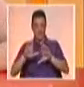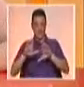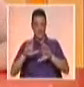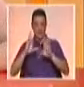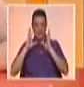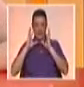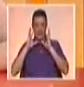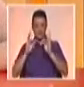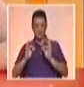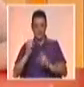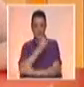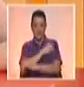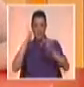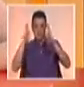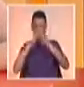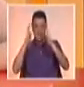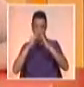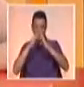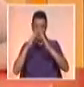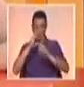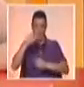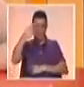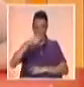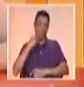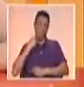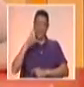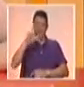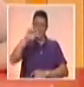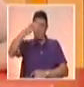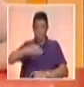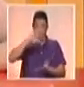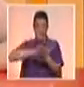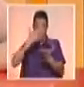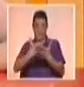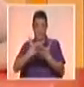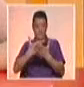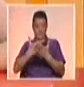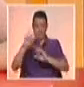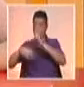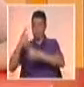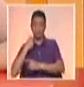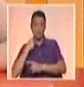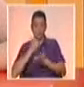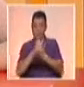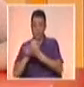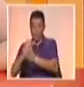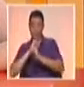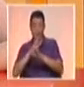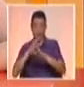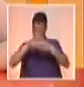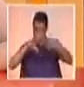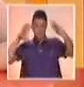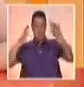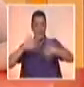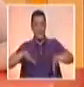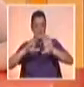que é, Casa de Ferreiros Espeto de Paula, ter lá o curso da Língua Gestual Portuguesa e depois não ter nos outros cursos esse apoio. Pois,